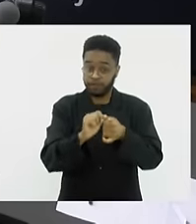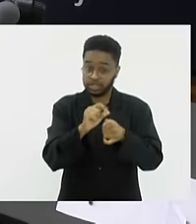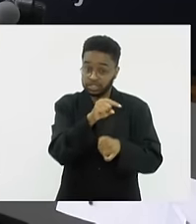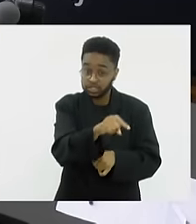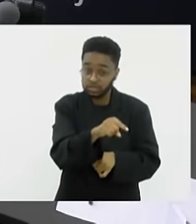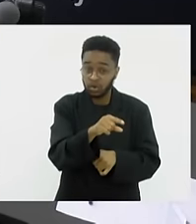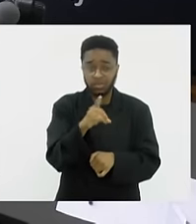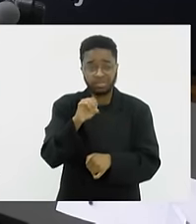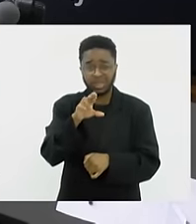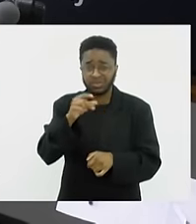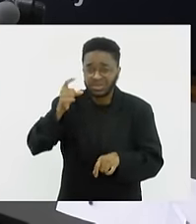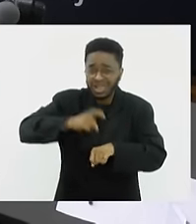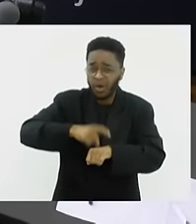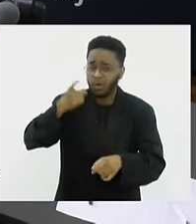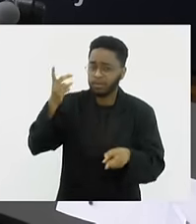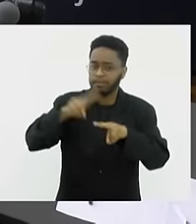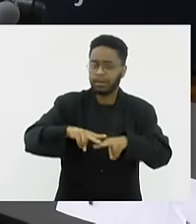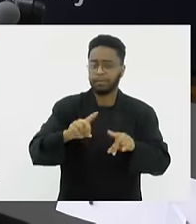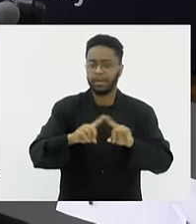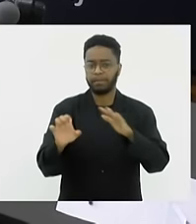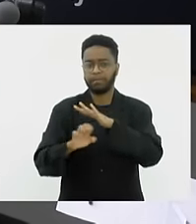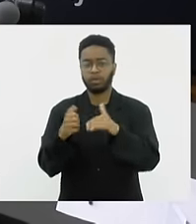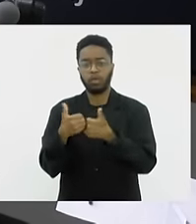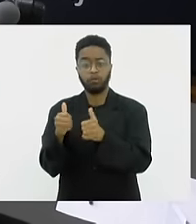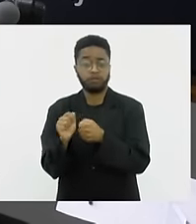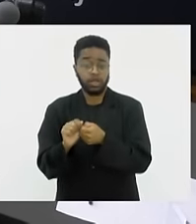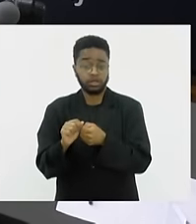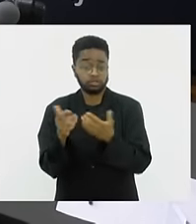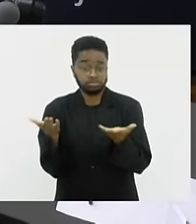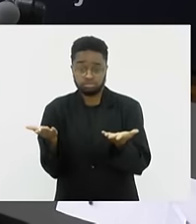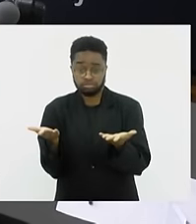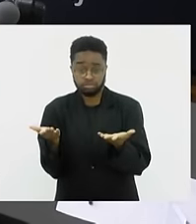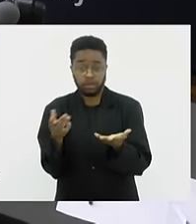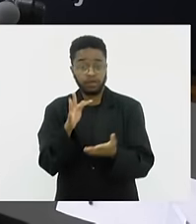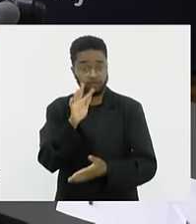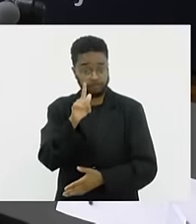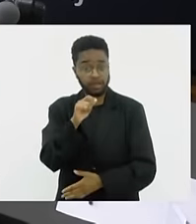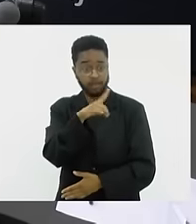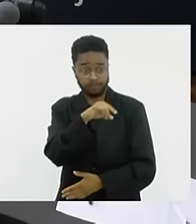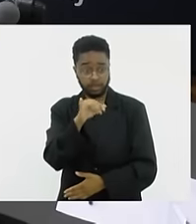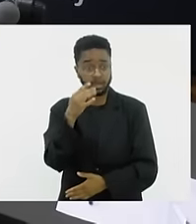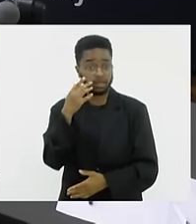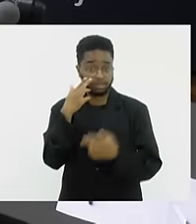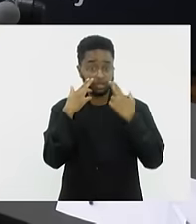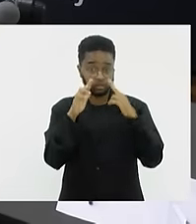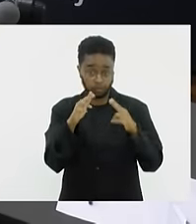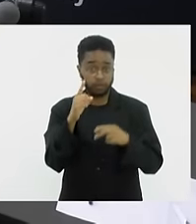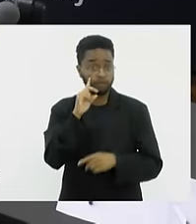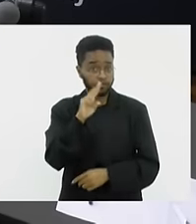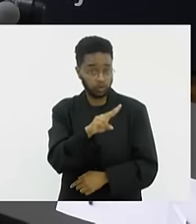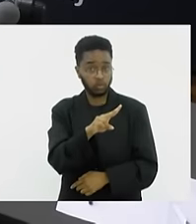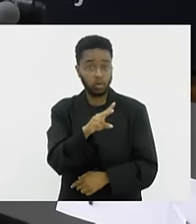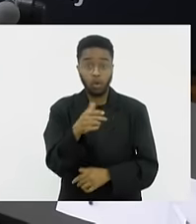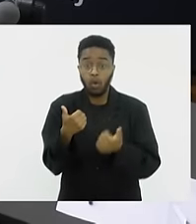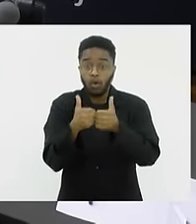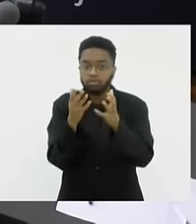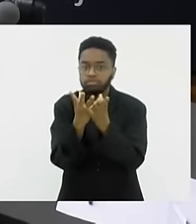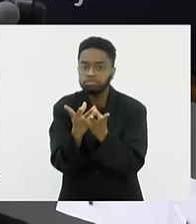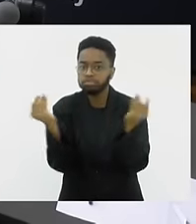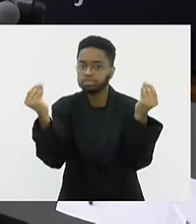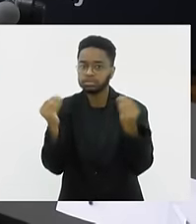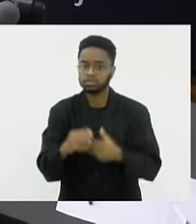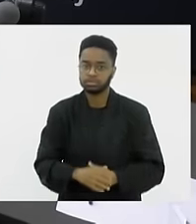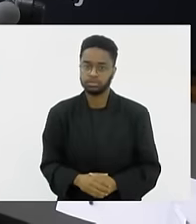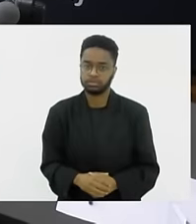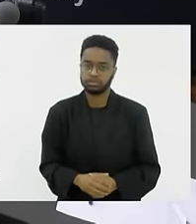vai lá e prende na hora. Mas as empresas de ônibus fizeram isso. Flavinha é testemunha de que eles sumiram. Os ônibus sumiram. Aí